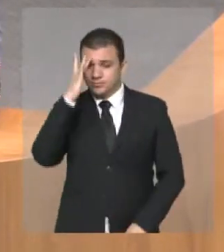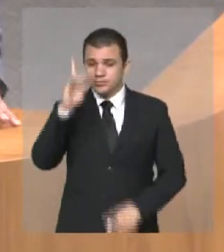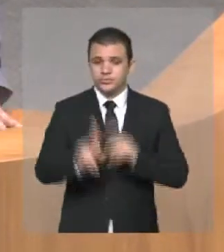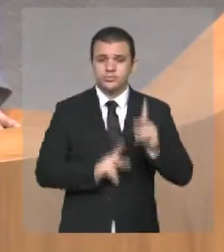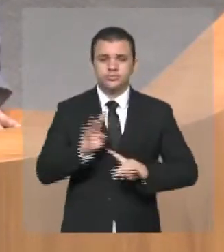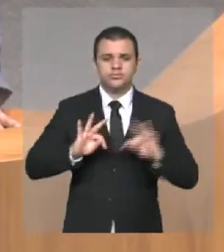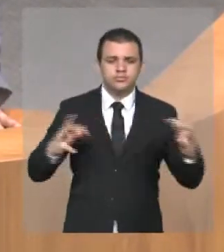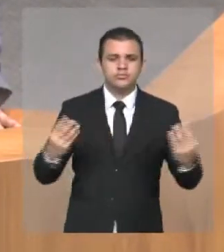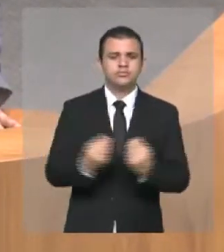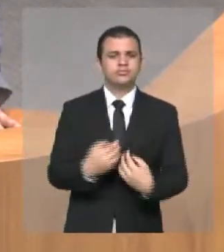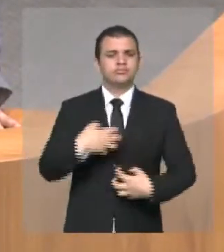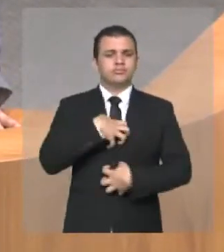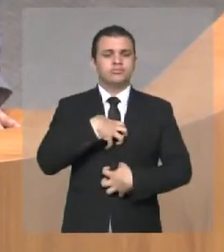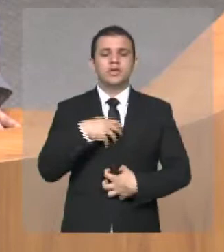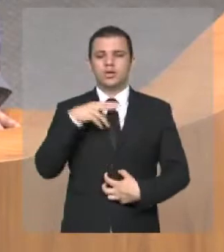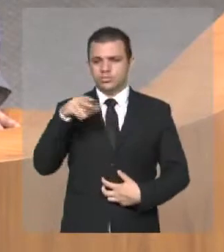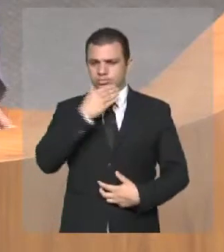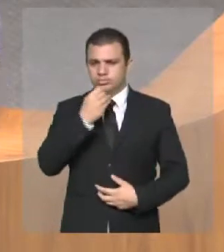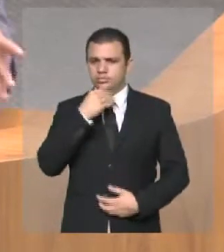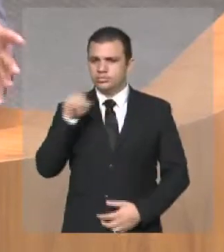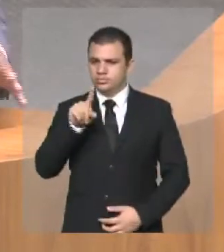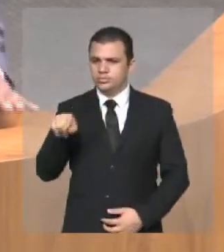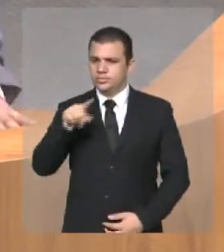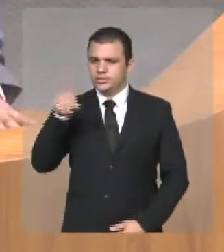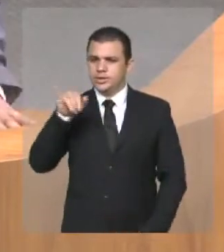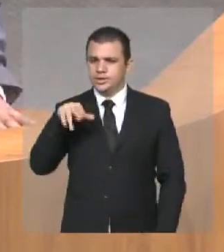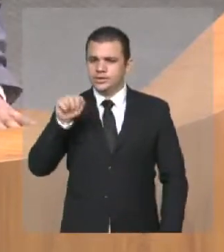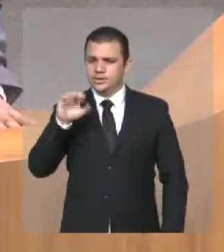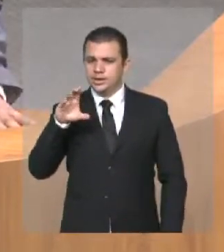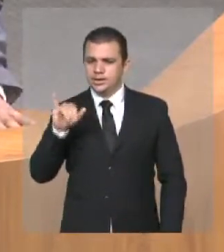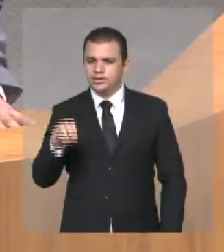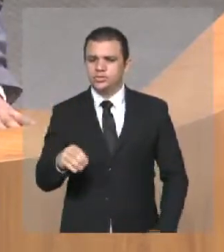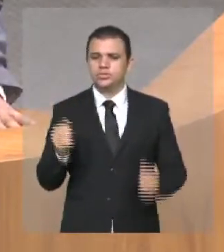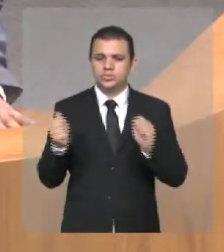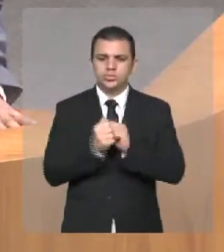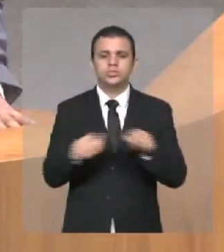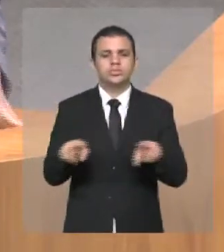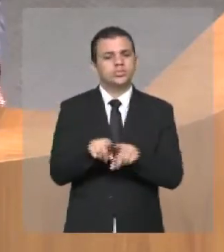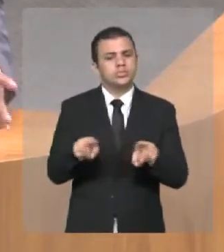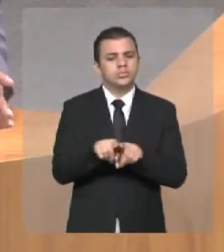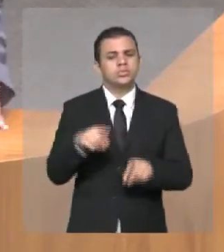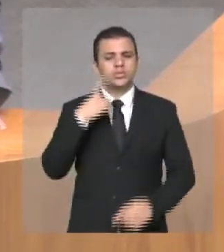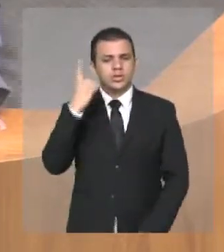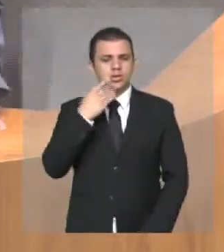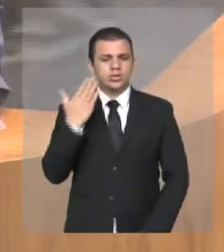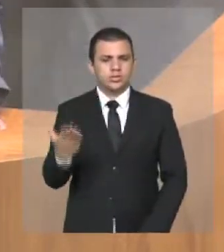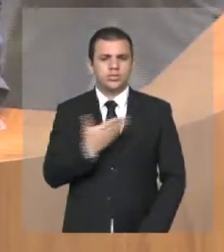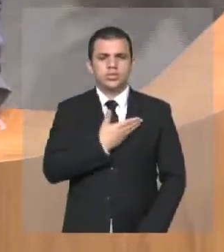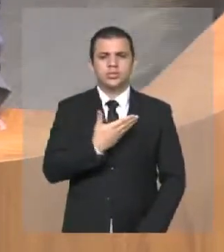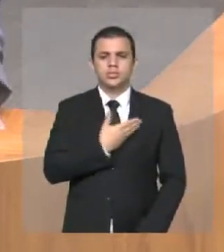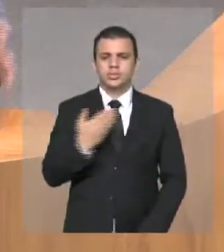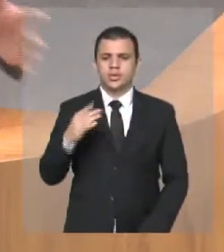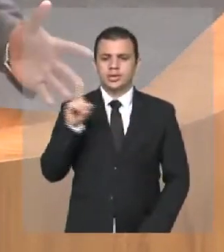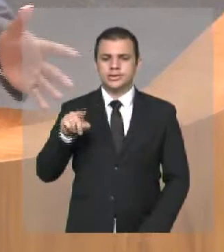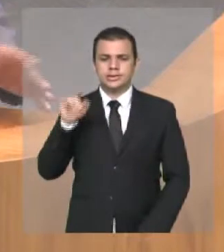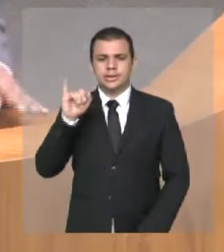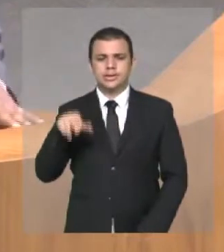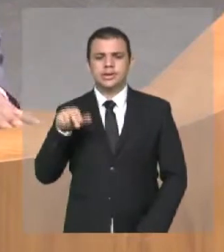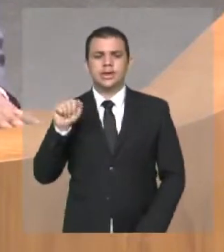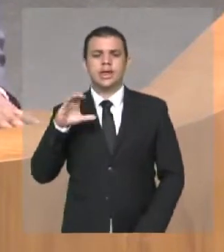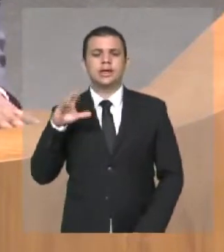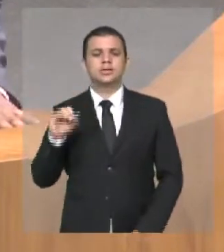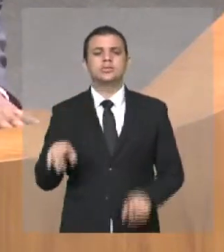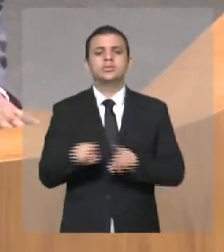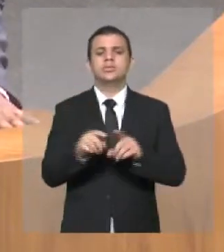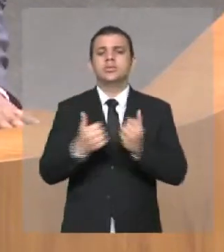que o companheiro Zé Inácio estava lá presente, também o companheiro nosso deputado, Zé Inácio, deputado vice-presidente